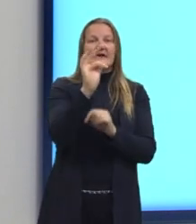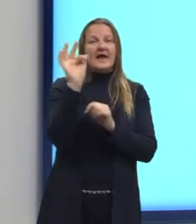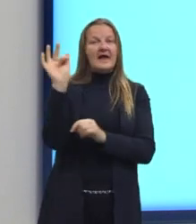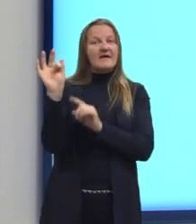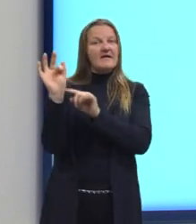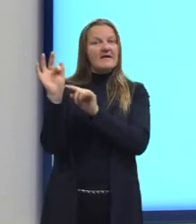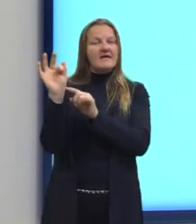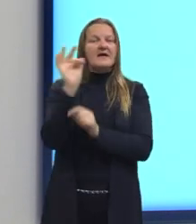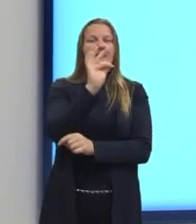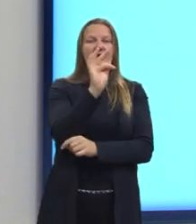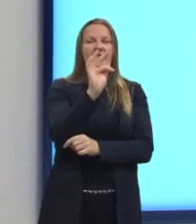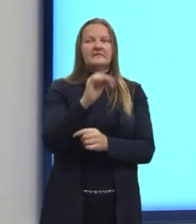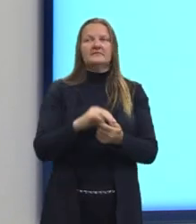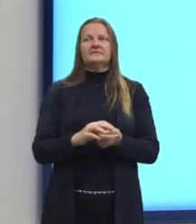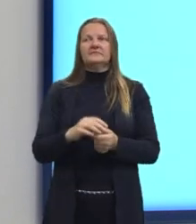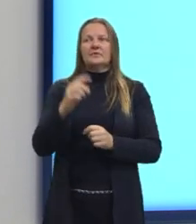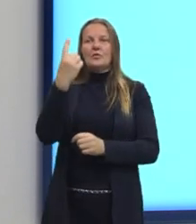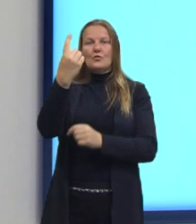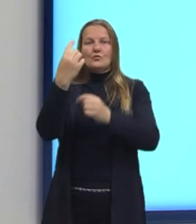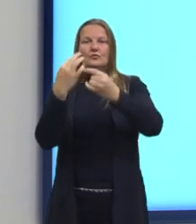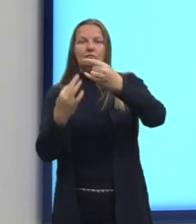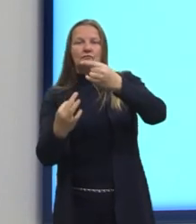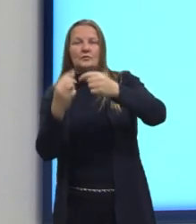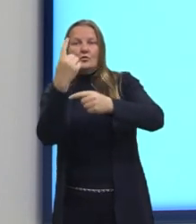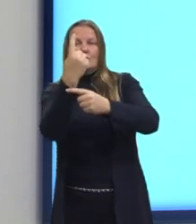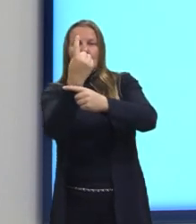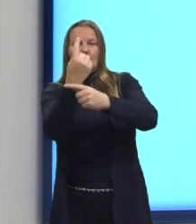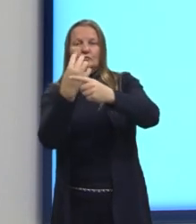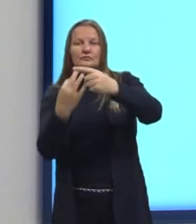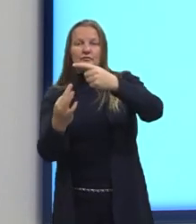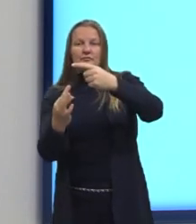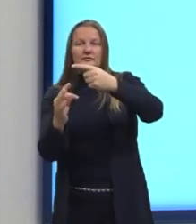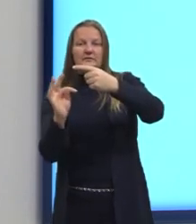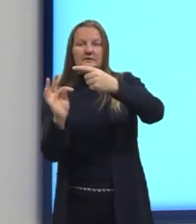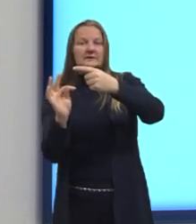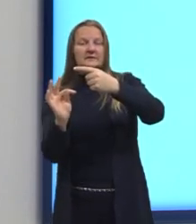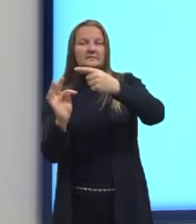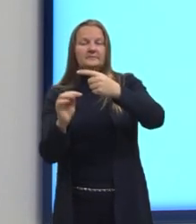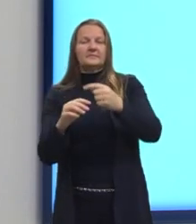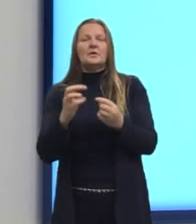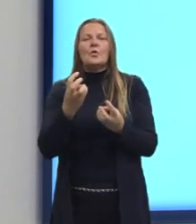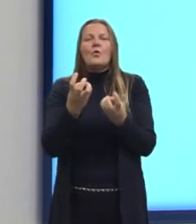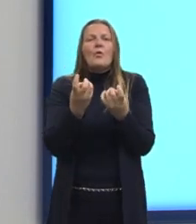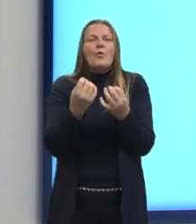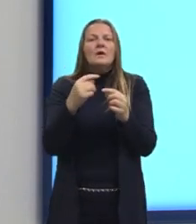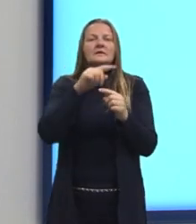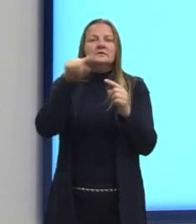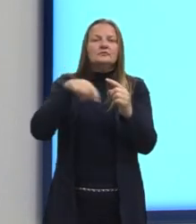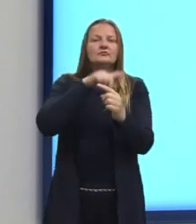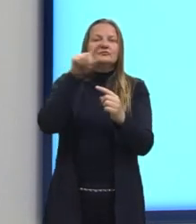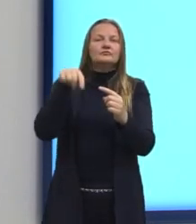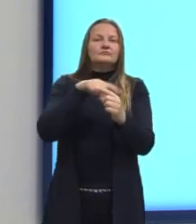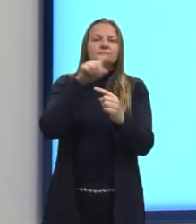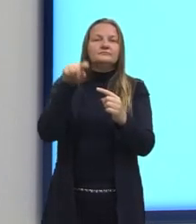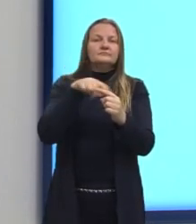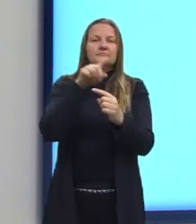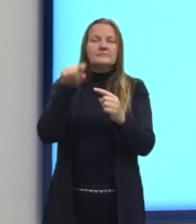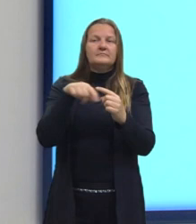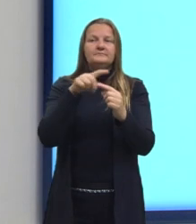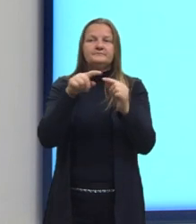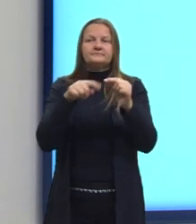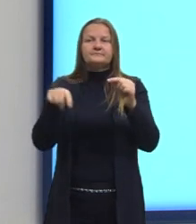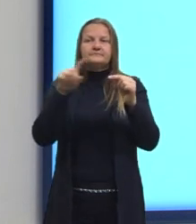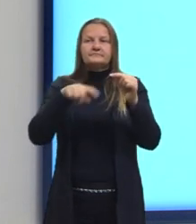frequente em ondulatório então a frequência significa quantas voltas a gente consegue fazer